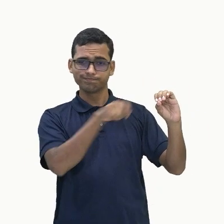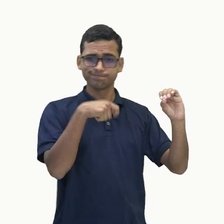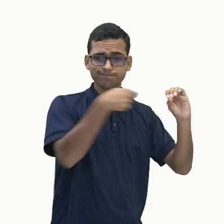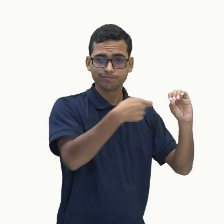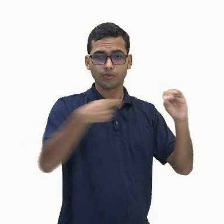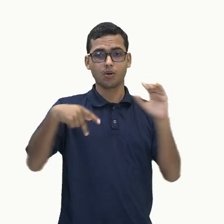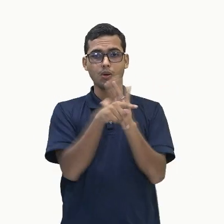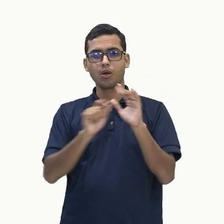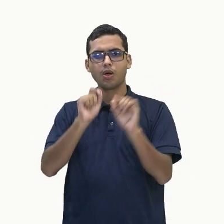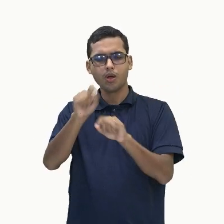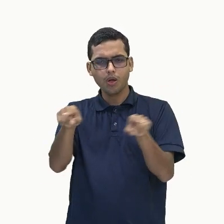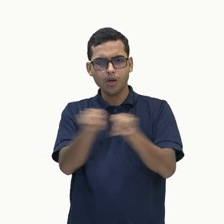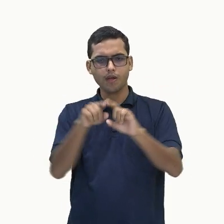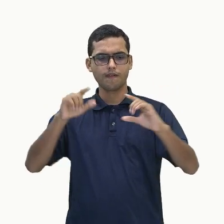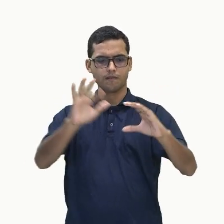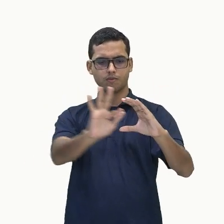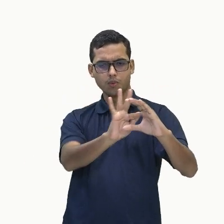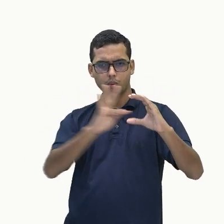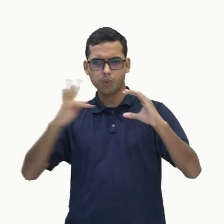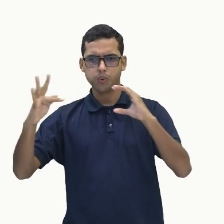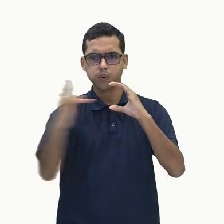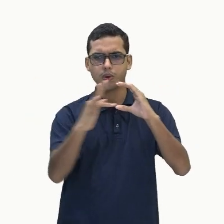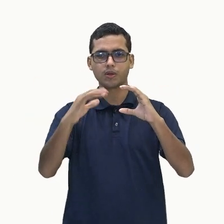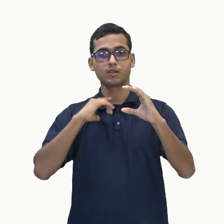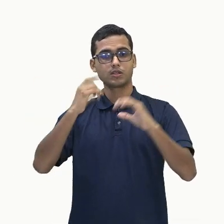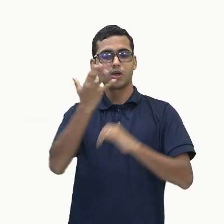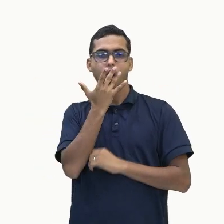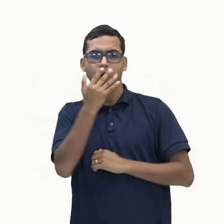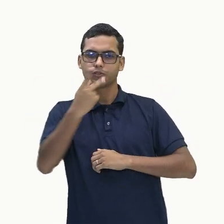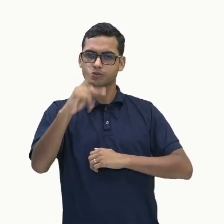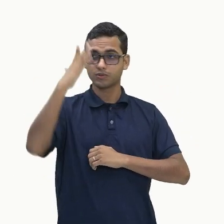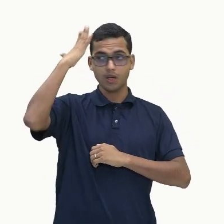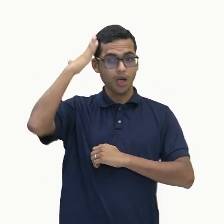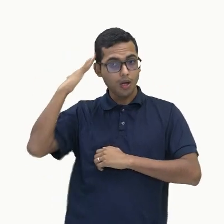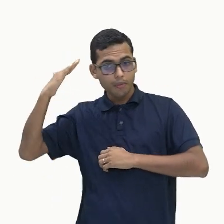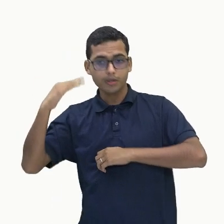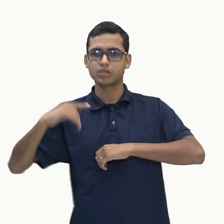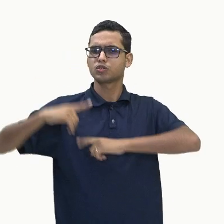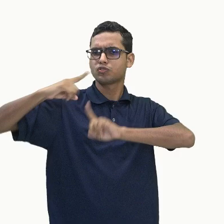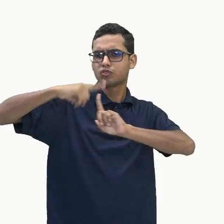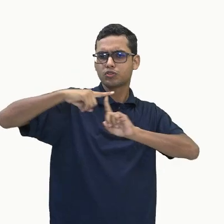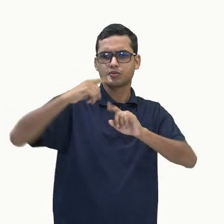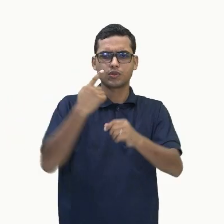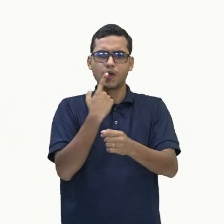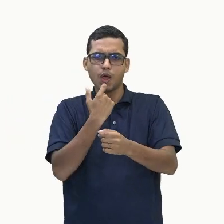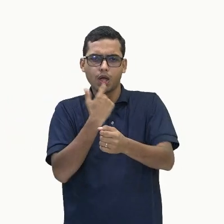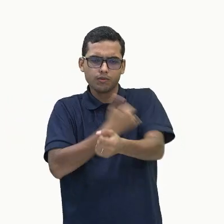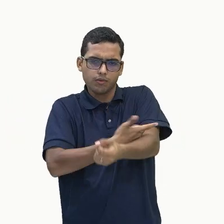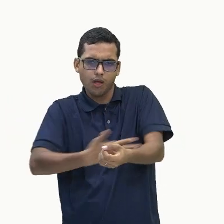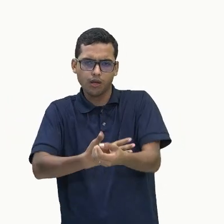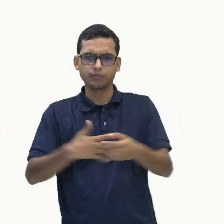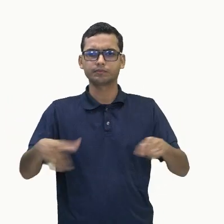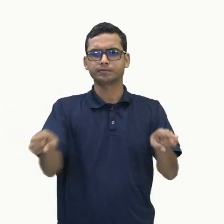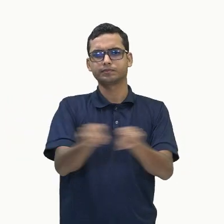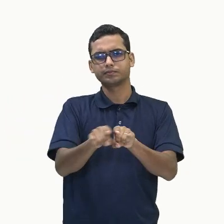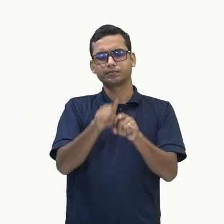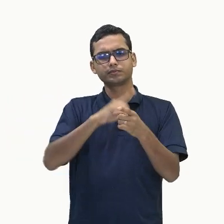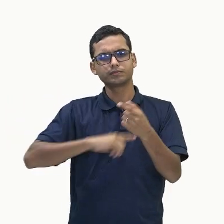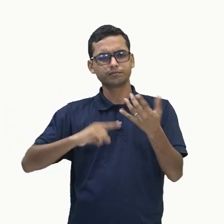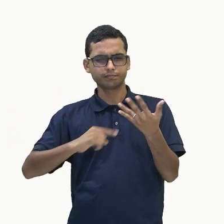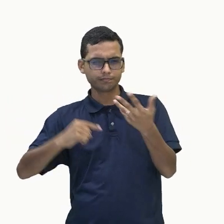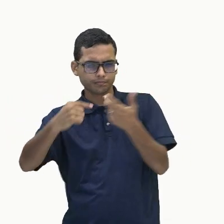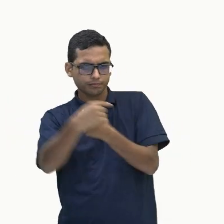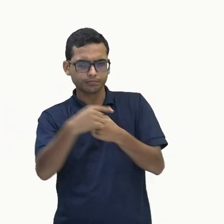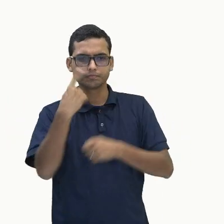seu tipo sanguíneo. Então, dentro do estudo da genética, aquilo que nós observamos, nós chamamos de fenótipo. Portanto,